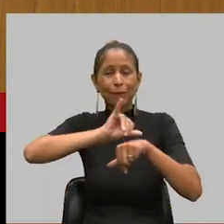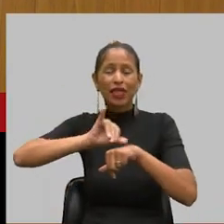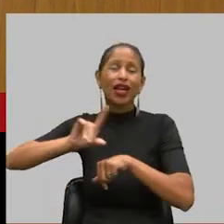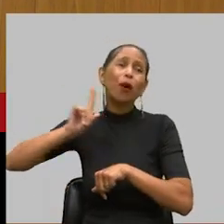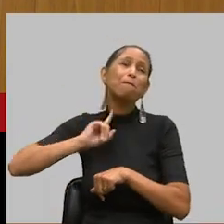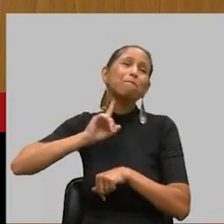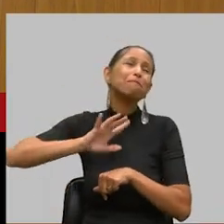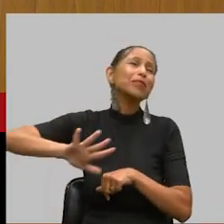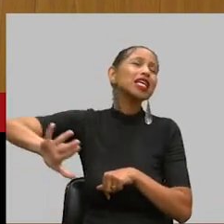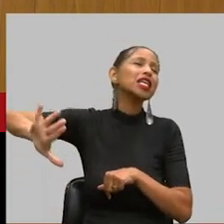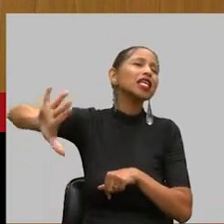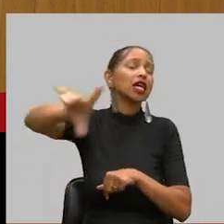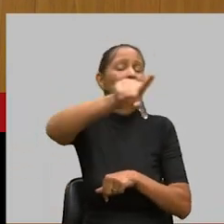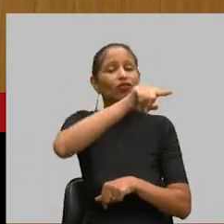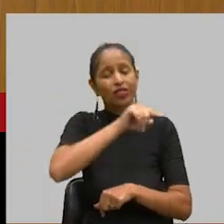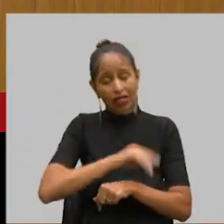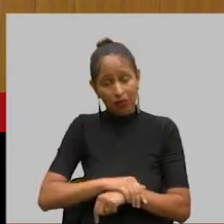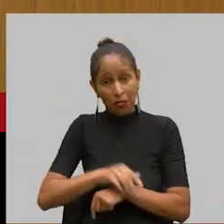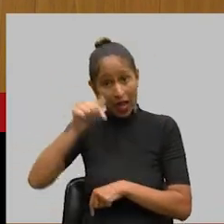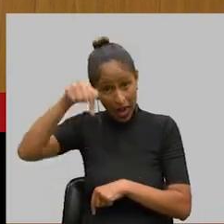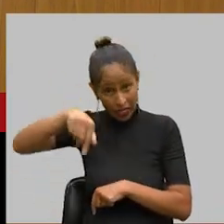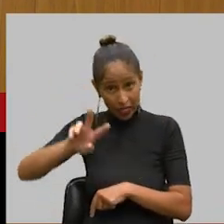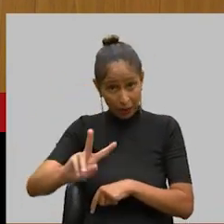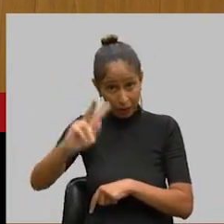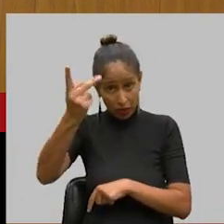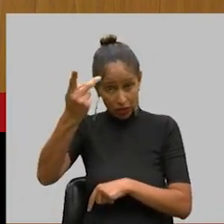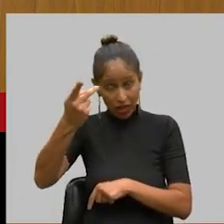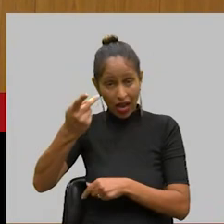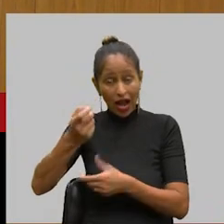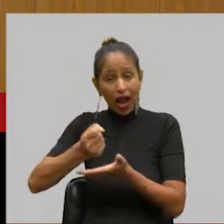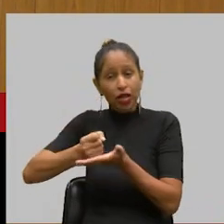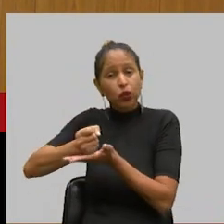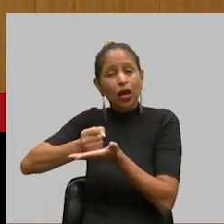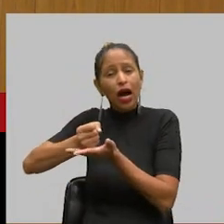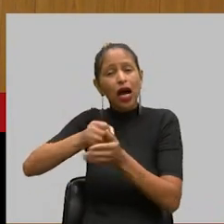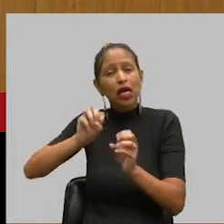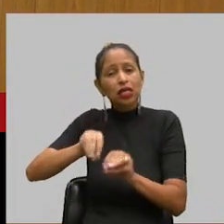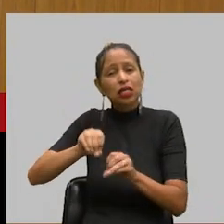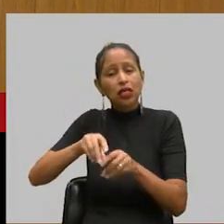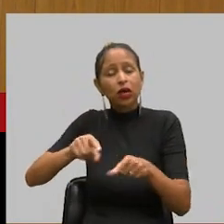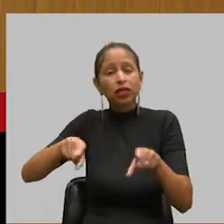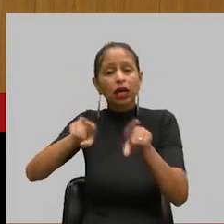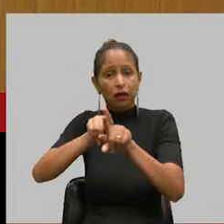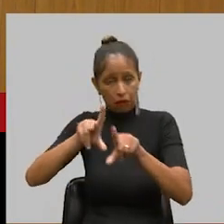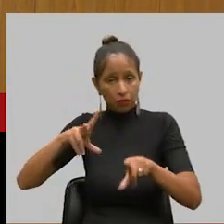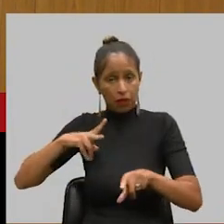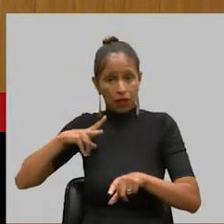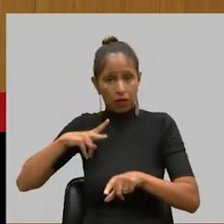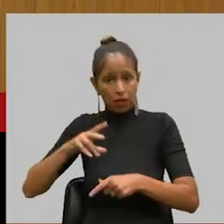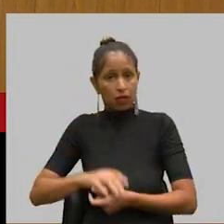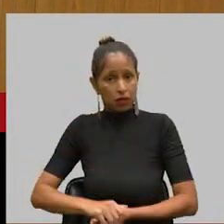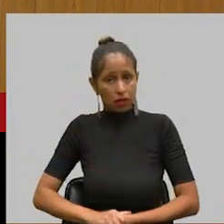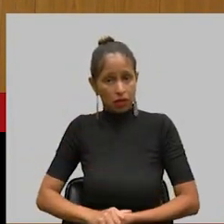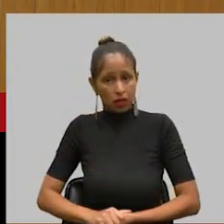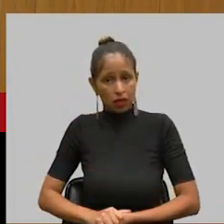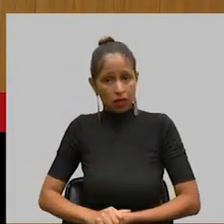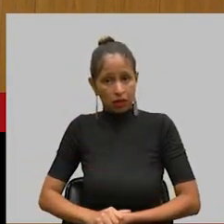capital de todos vocês aqui em Belo Horizonte a educação básica tem parceria público-privada é